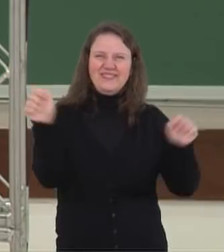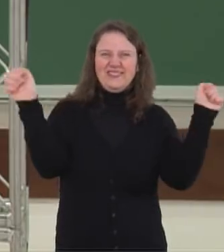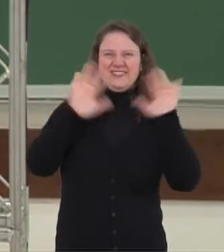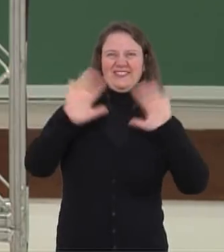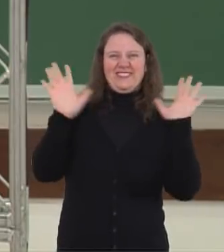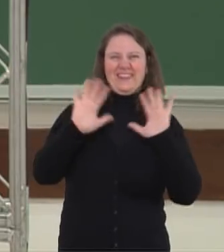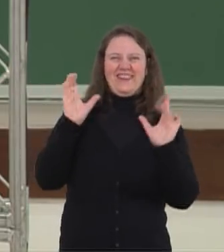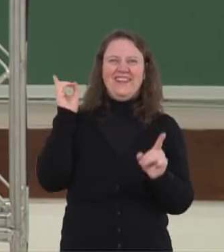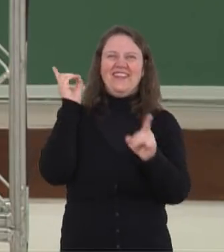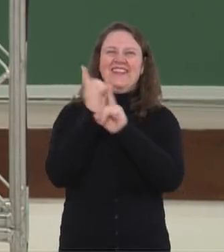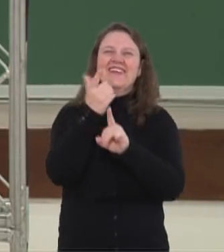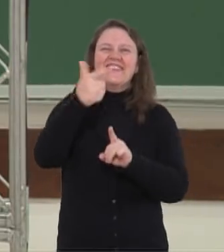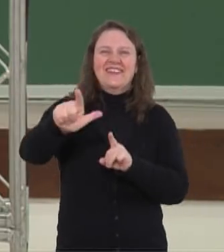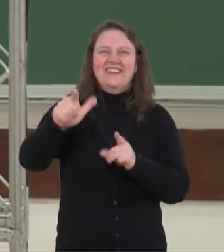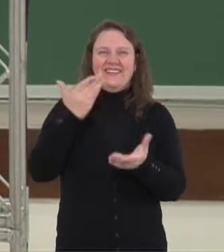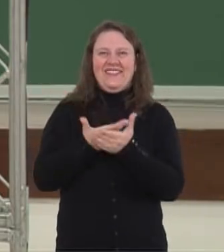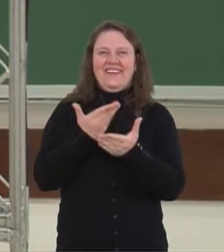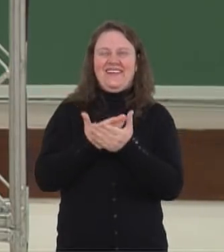next class.